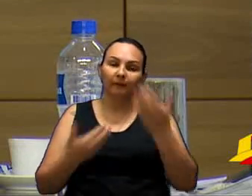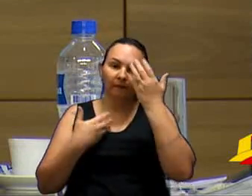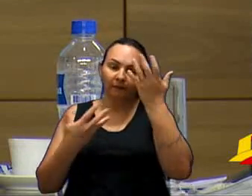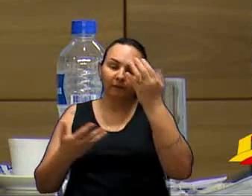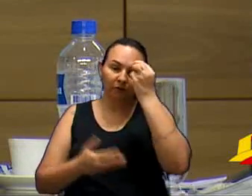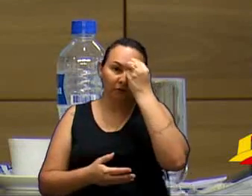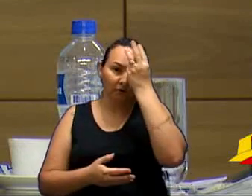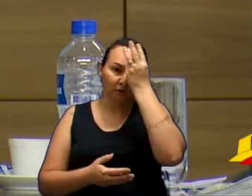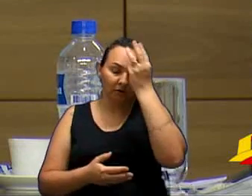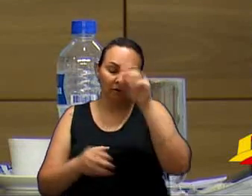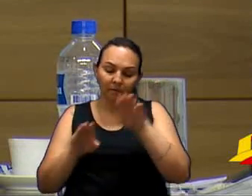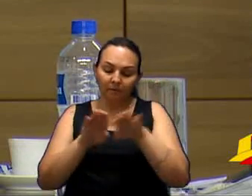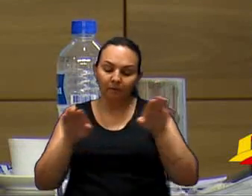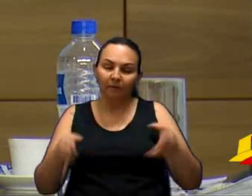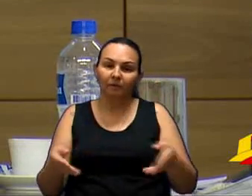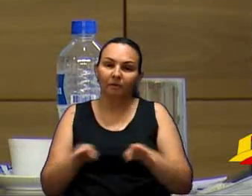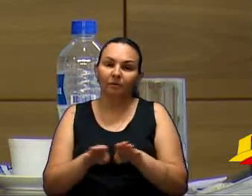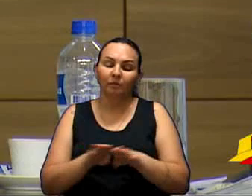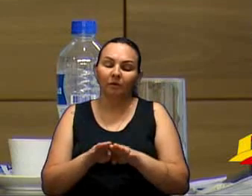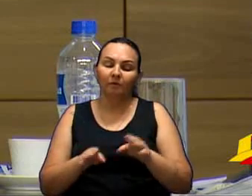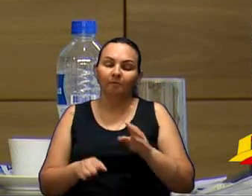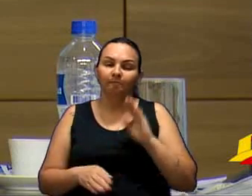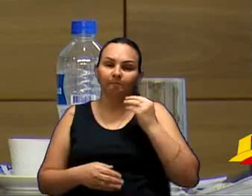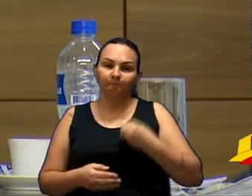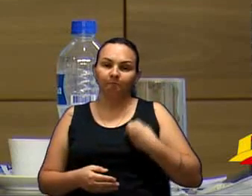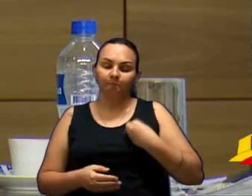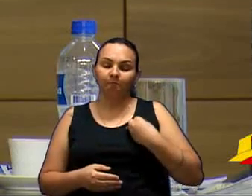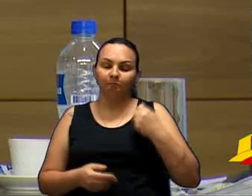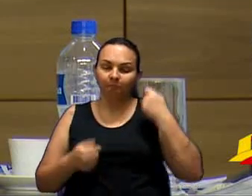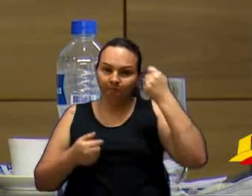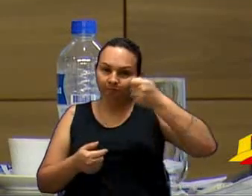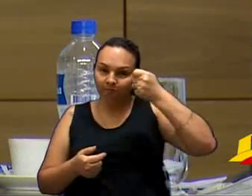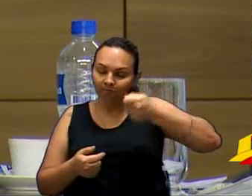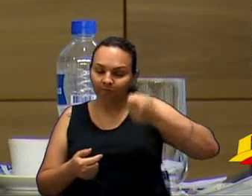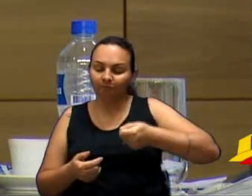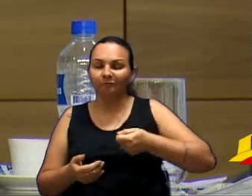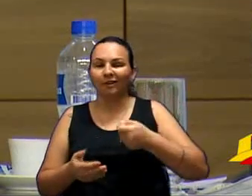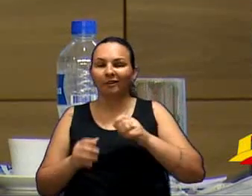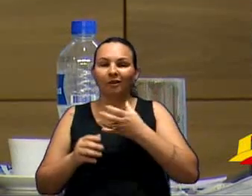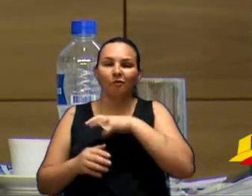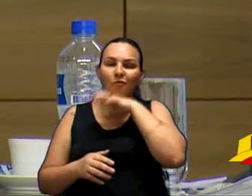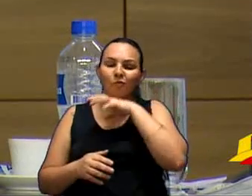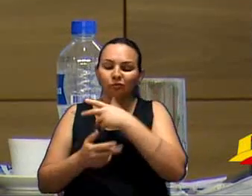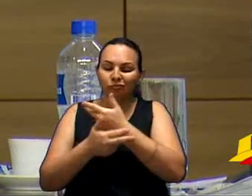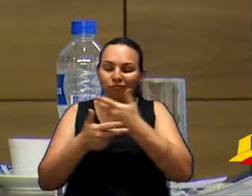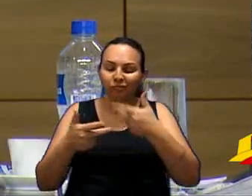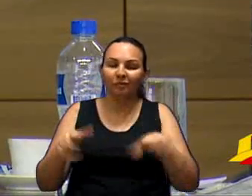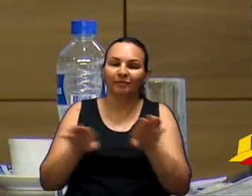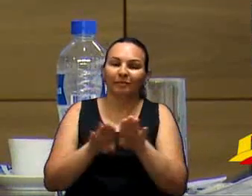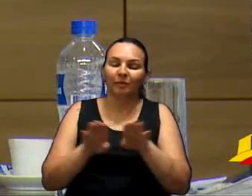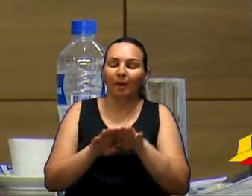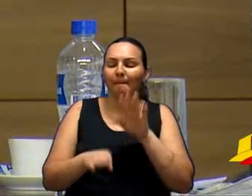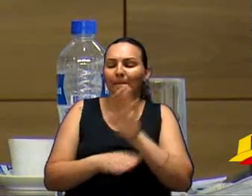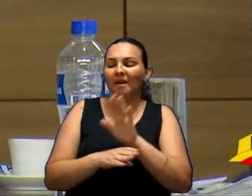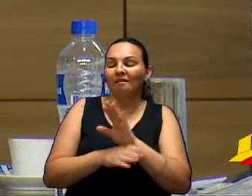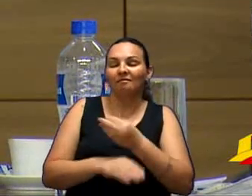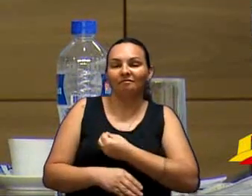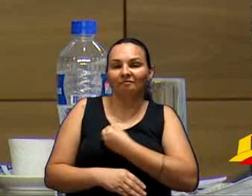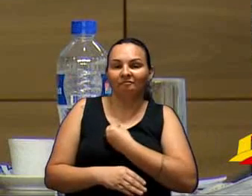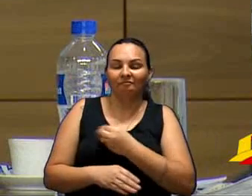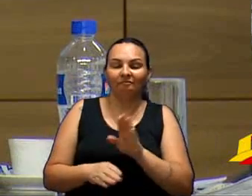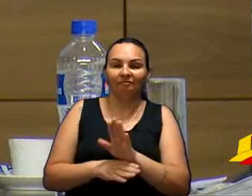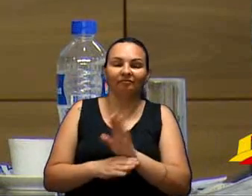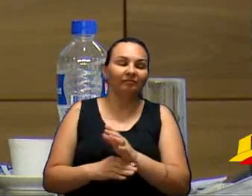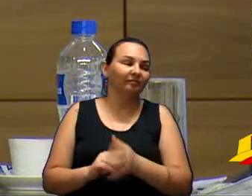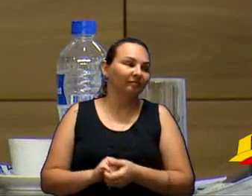presença um grande ativista também da causa animal e um amigo aqui mas você sempre presente aqui na câmara obrigada pela